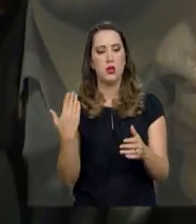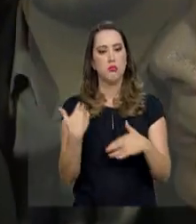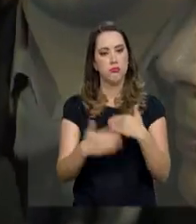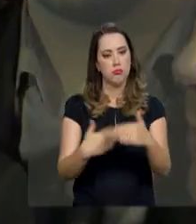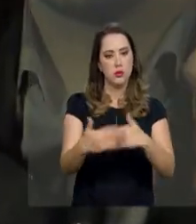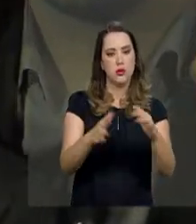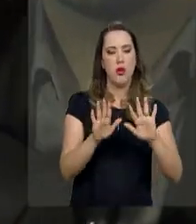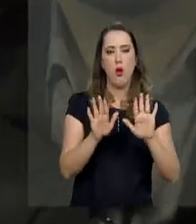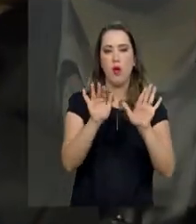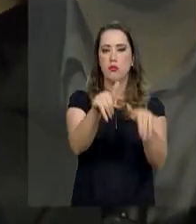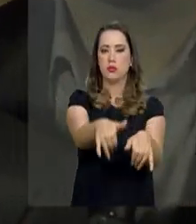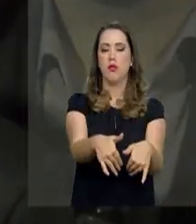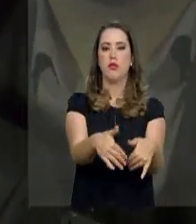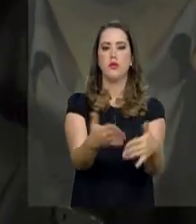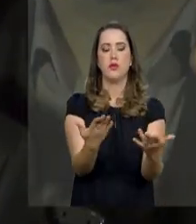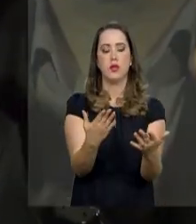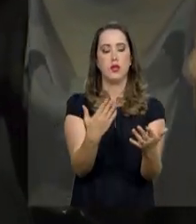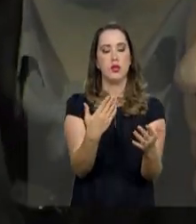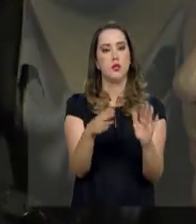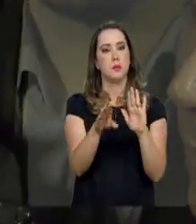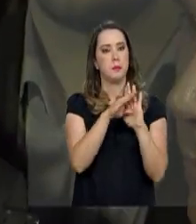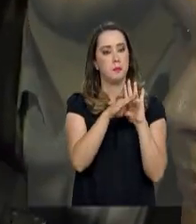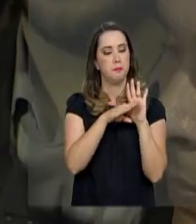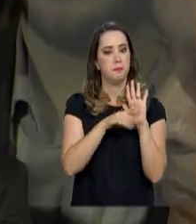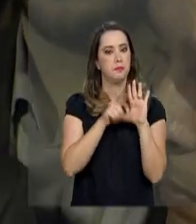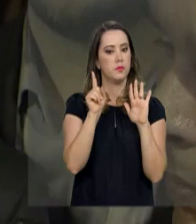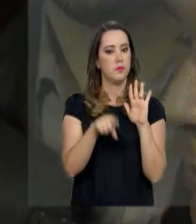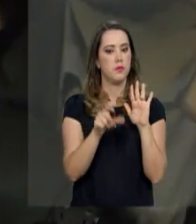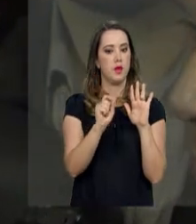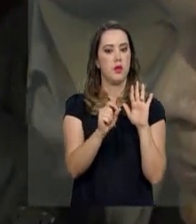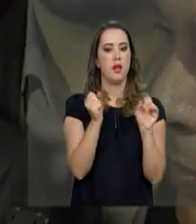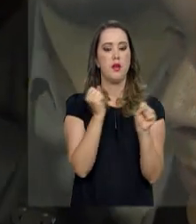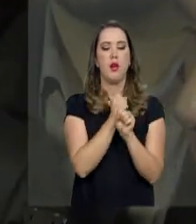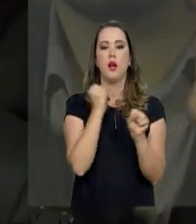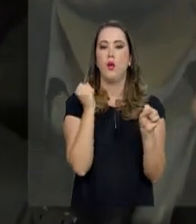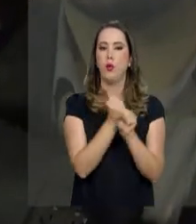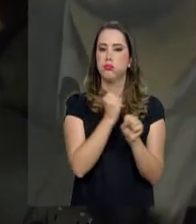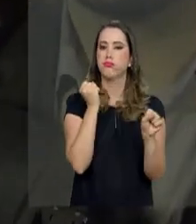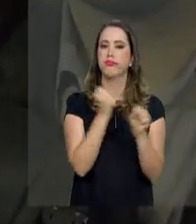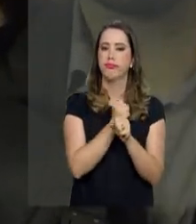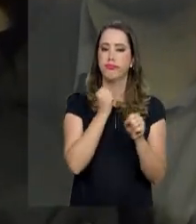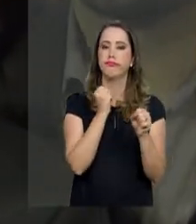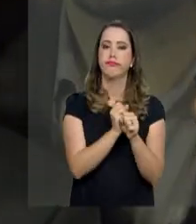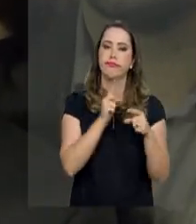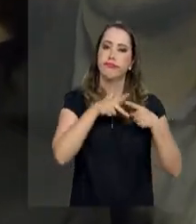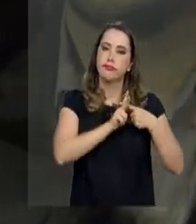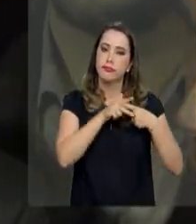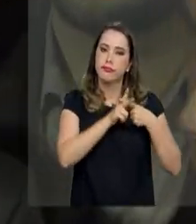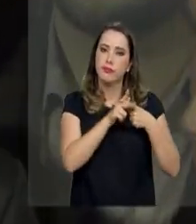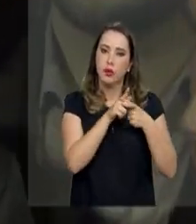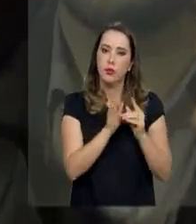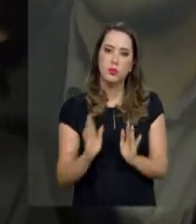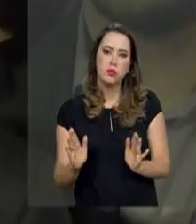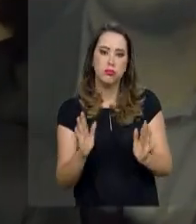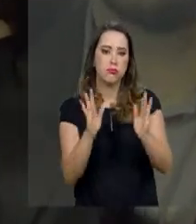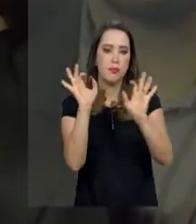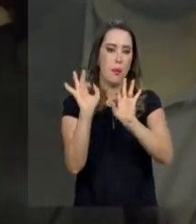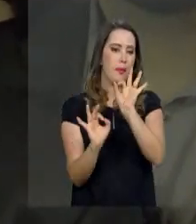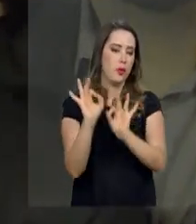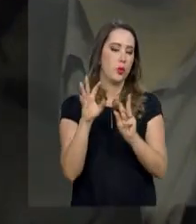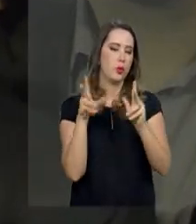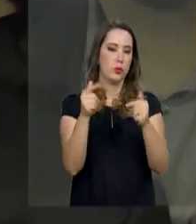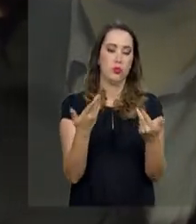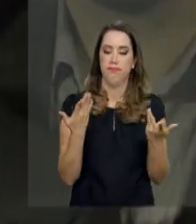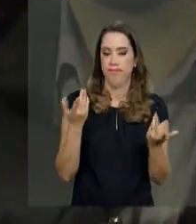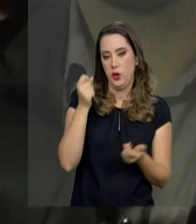posteriormente à conclusão do projeto executivo, é justamente a obra de recuperação. E aí a ideia é que, para